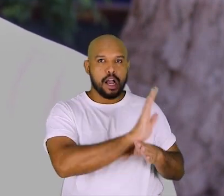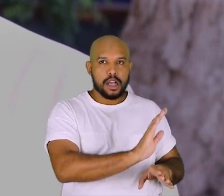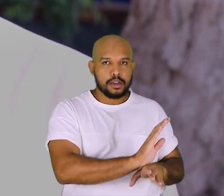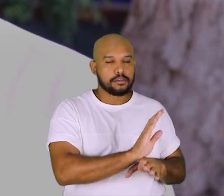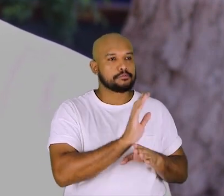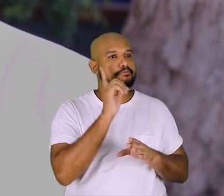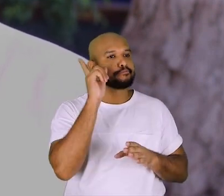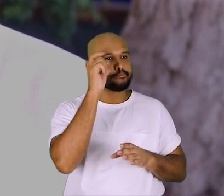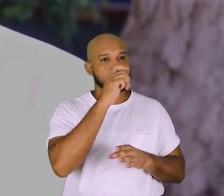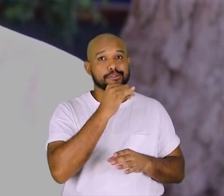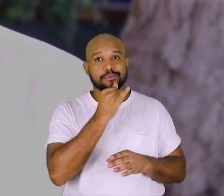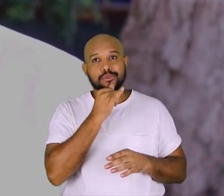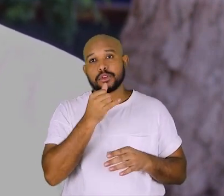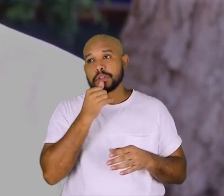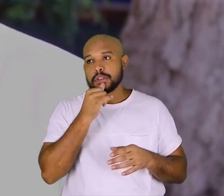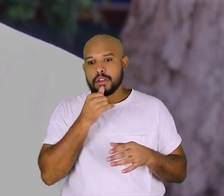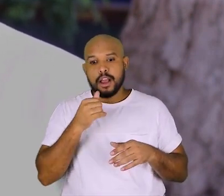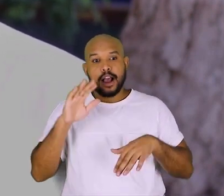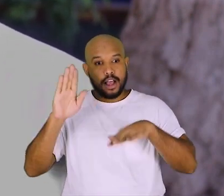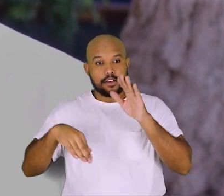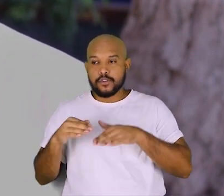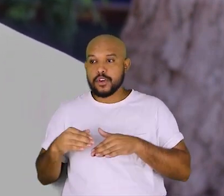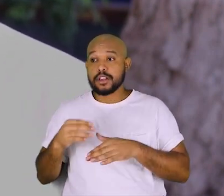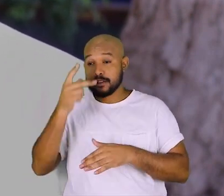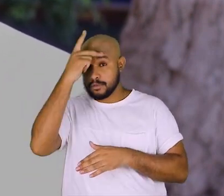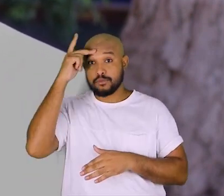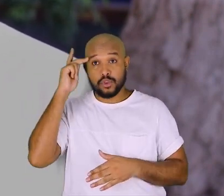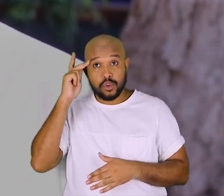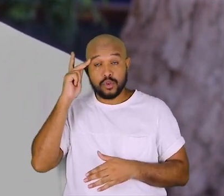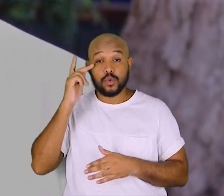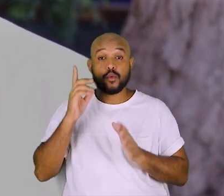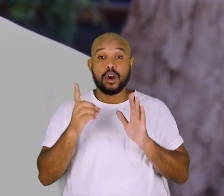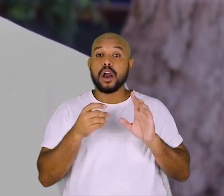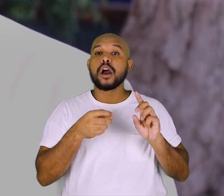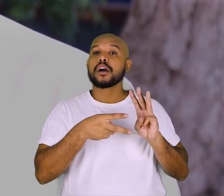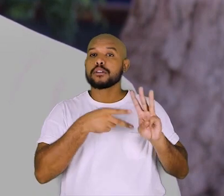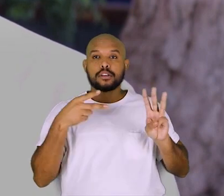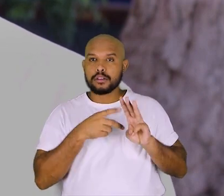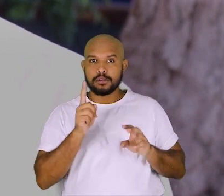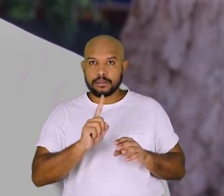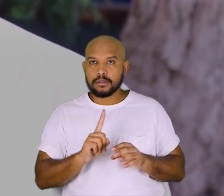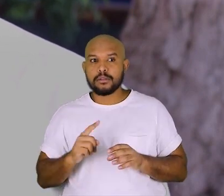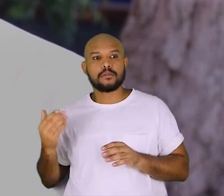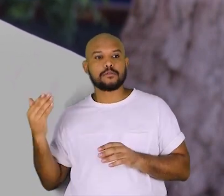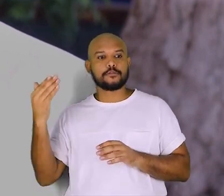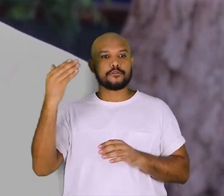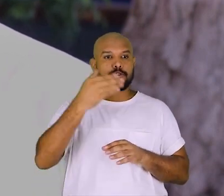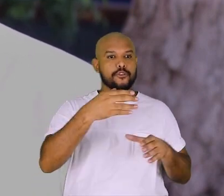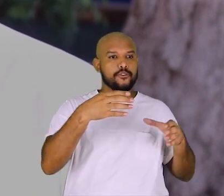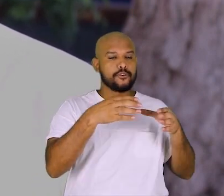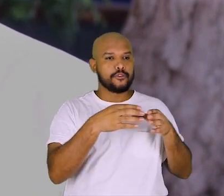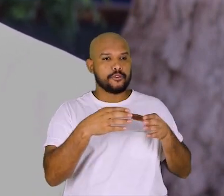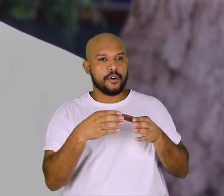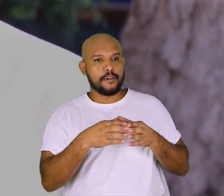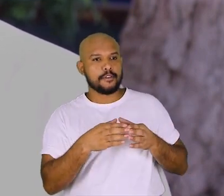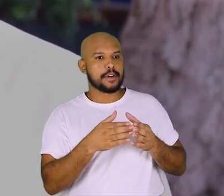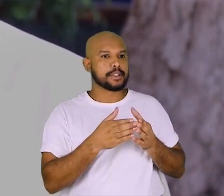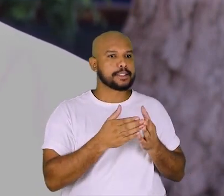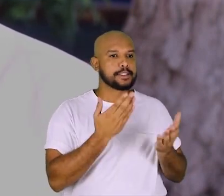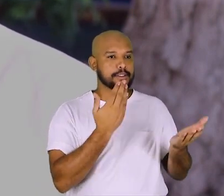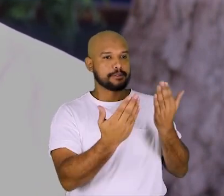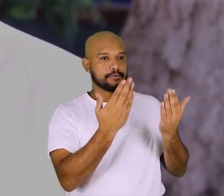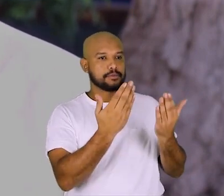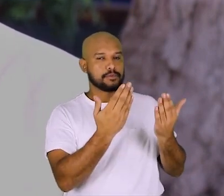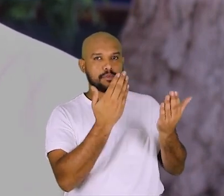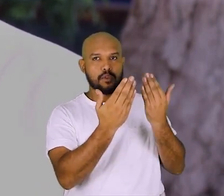comunidade, para o trabalho deles, eles fazem muito rápido. A gente nem sente que trabalho que estão fazendo dentro de uma comunidade.